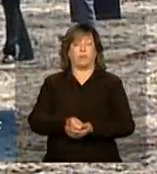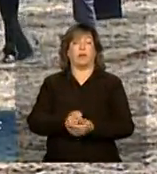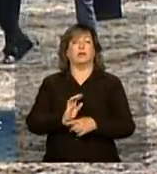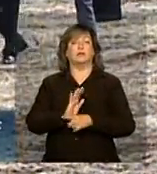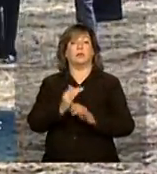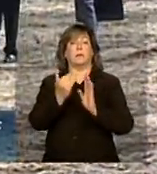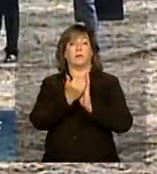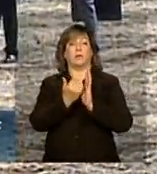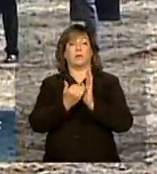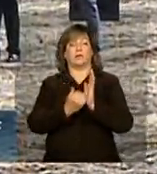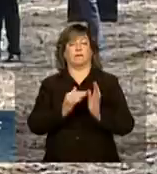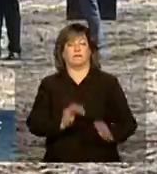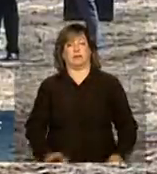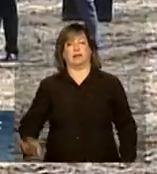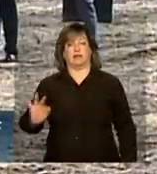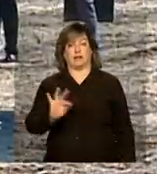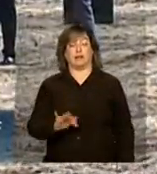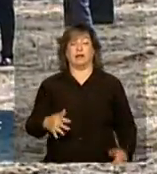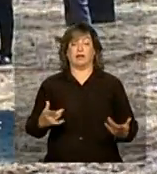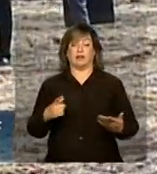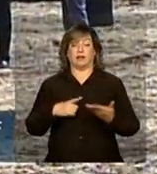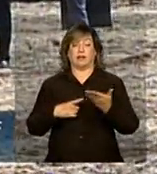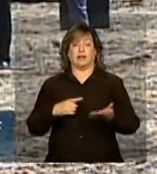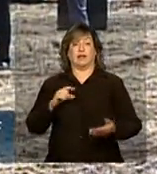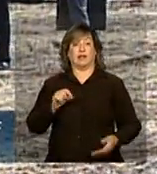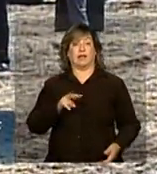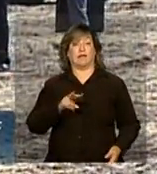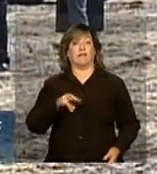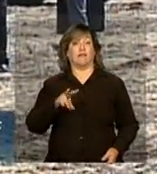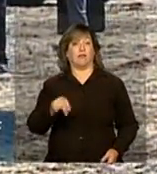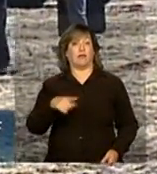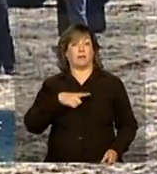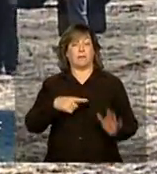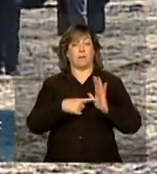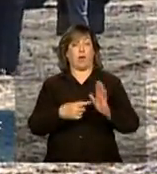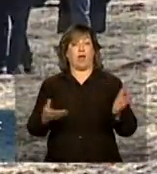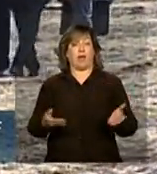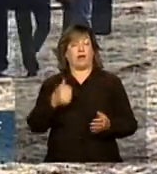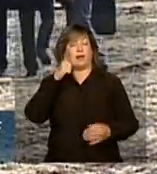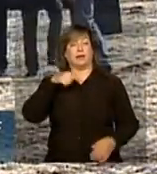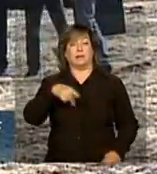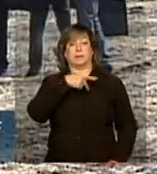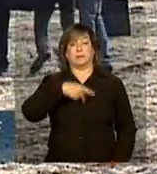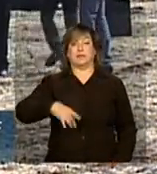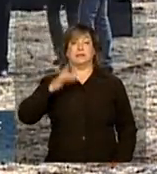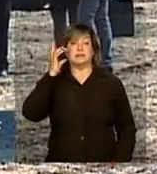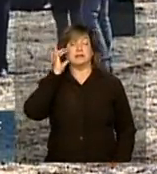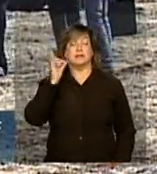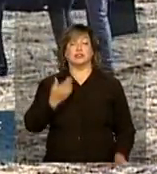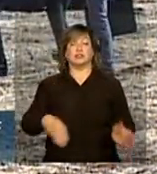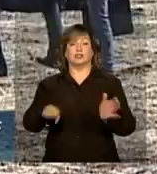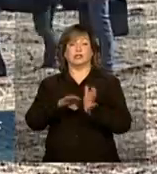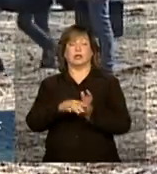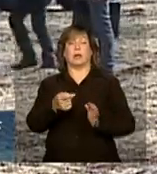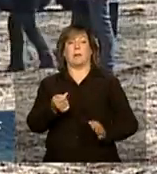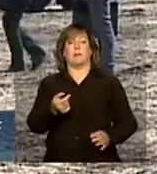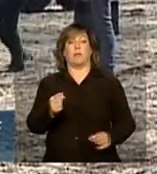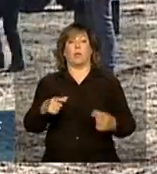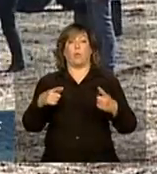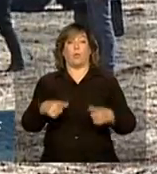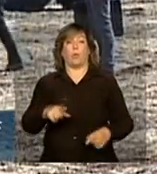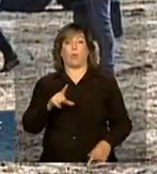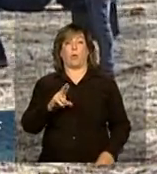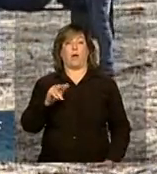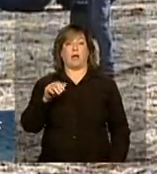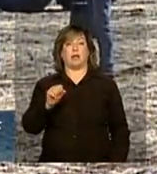de programas federais então nós temos aí imagens ao vivo da presidenta Dima Rousseff Que Chegou há pouco a Lucas do